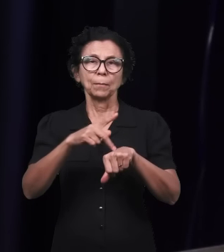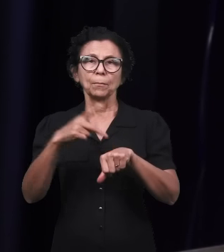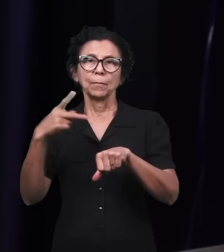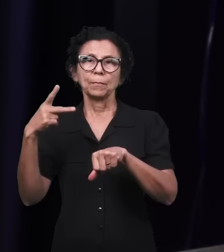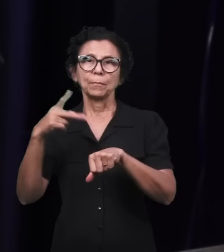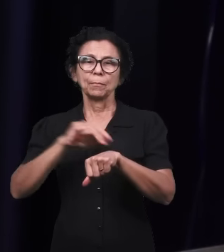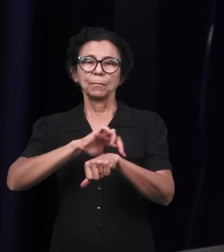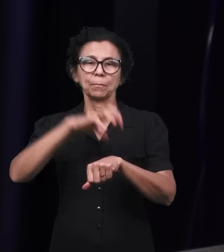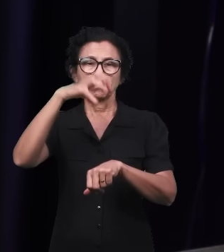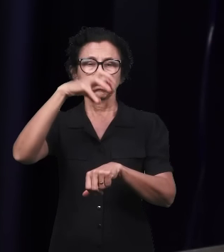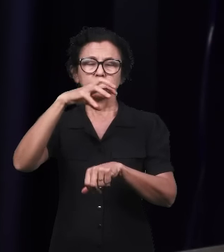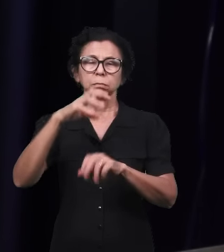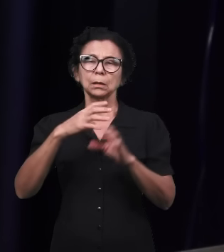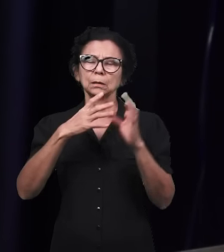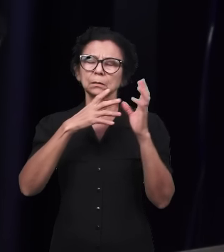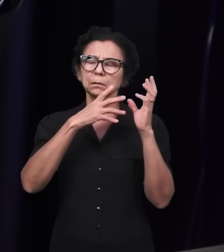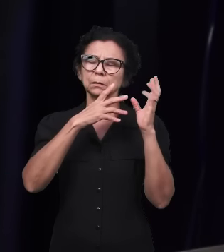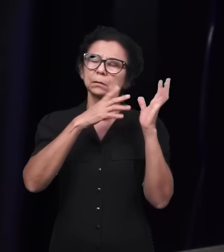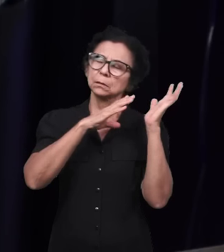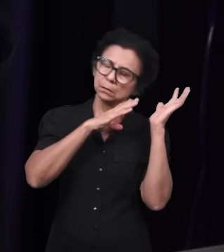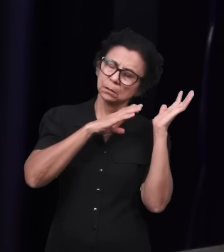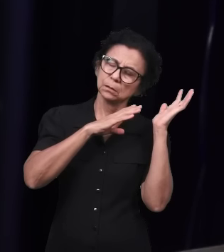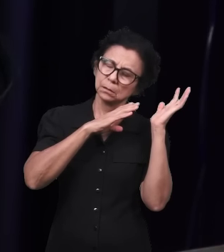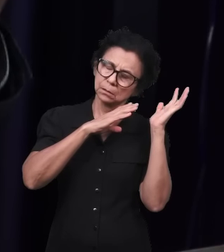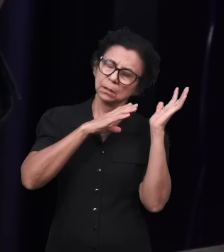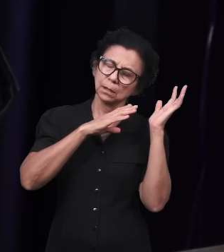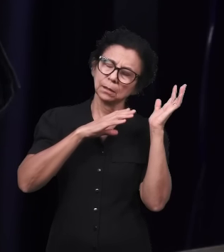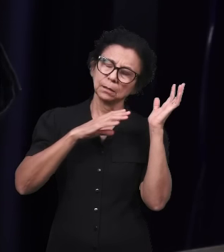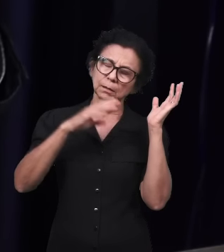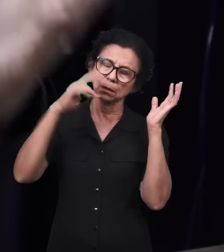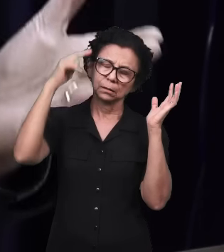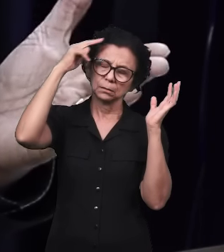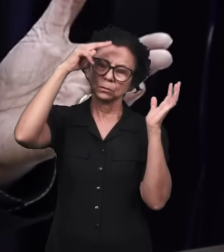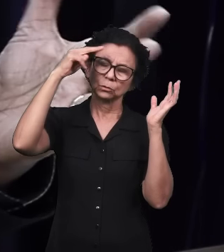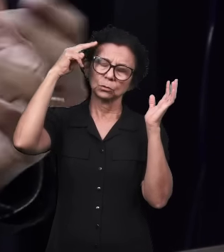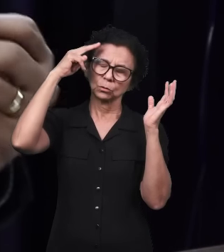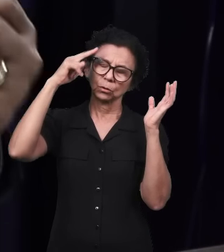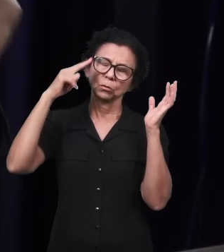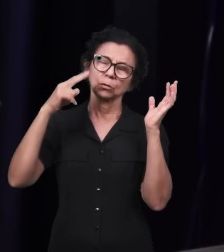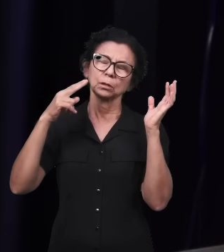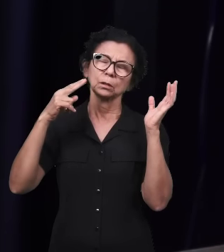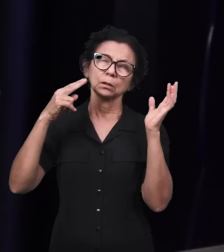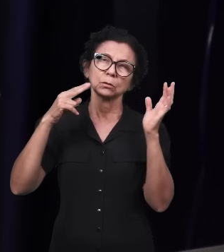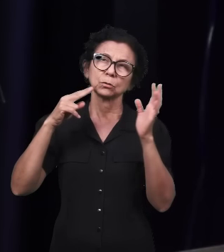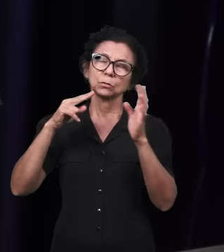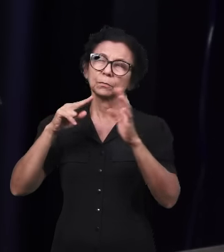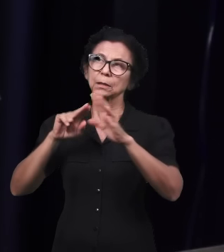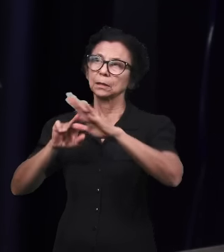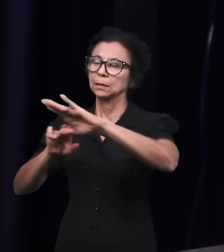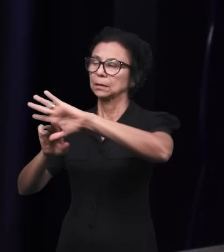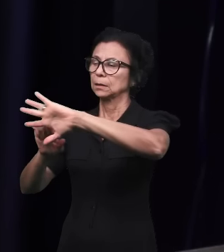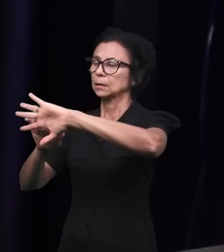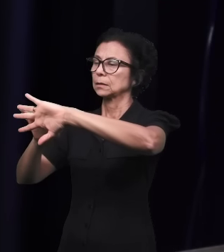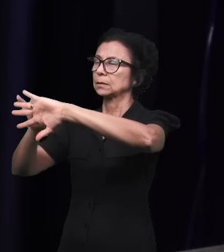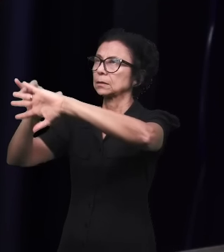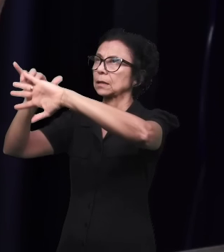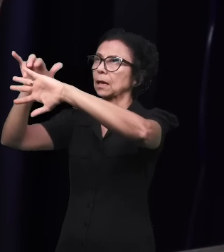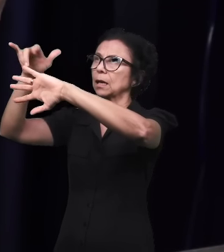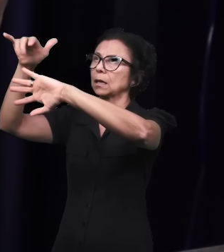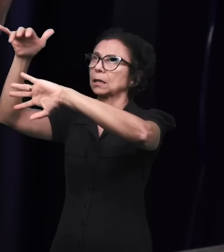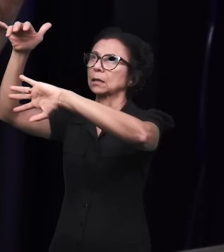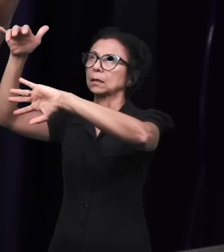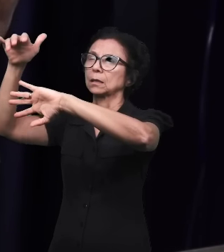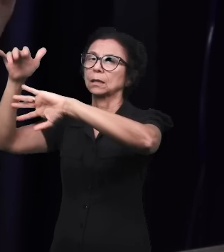a visão, né, os sonhos, né, da escada, e Deus se revela a ele. Ali a cabeça dele